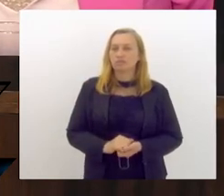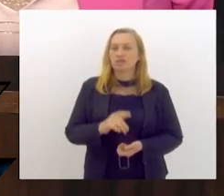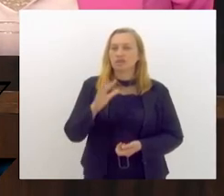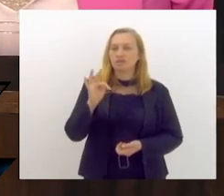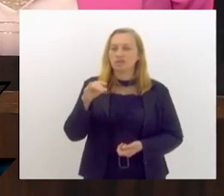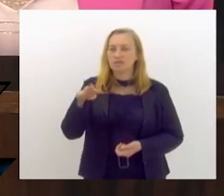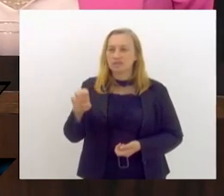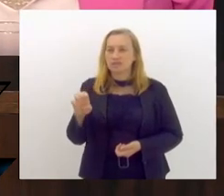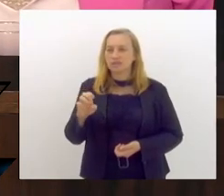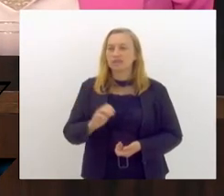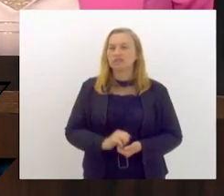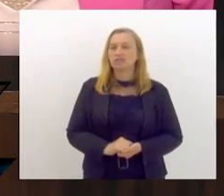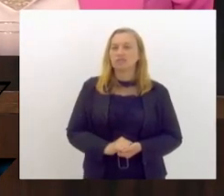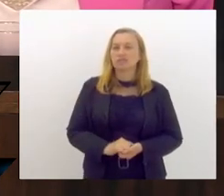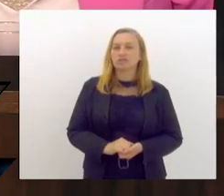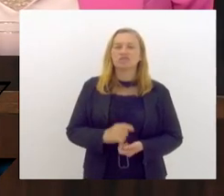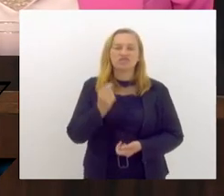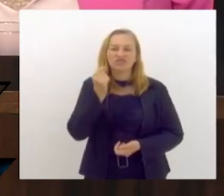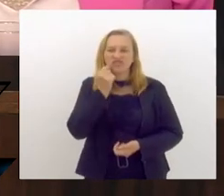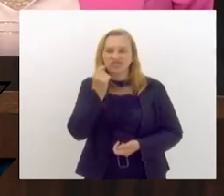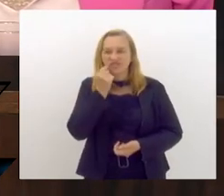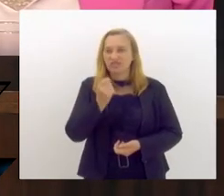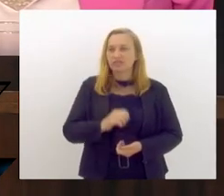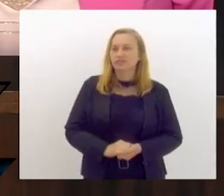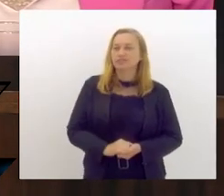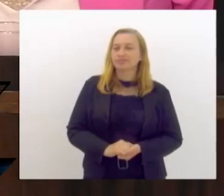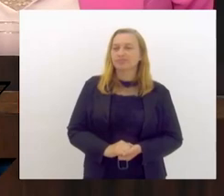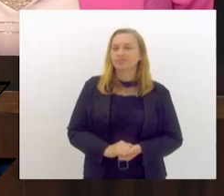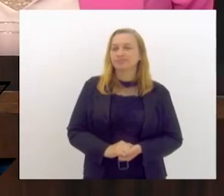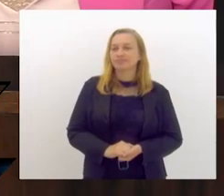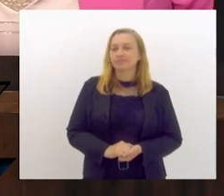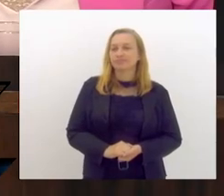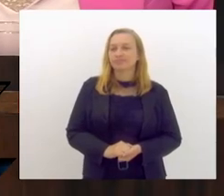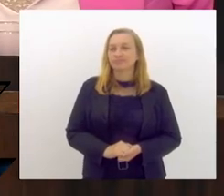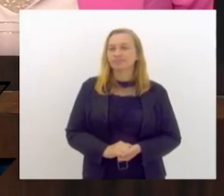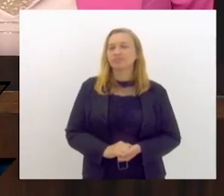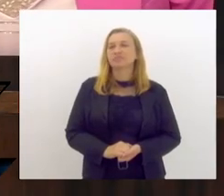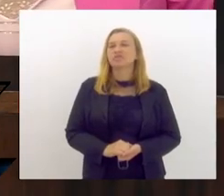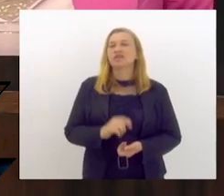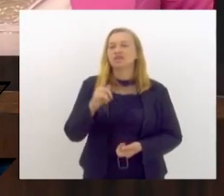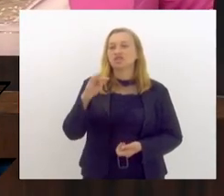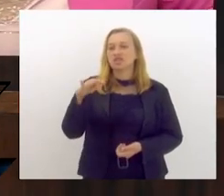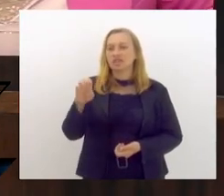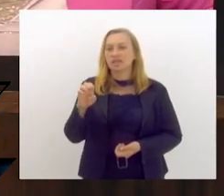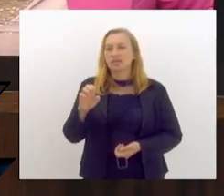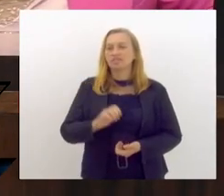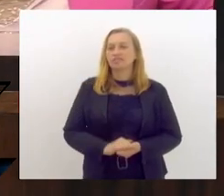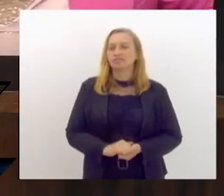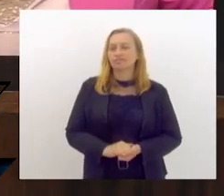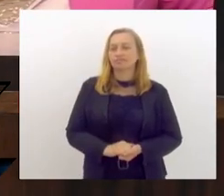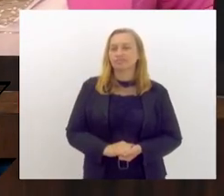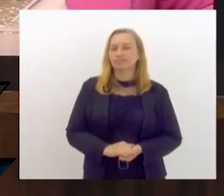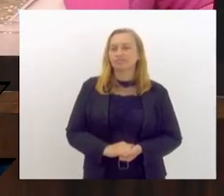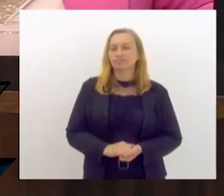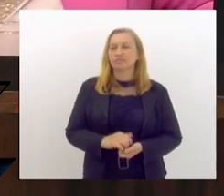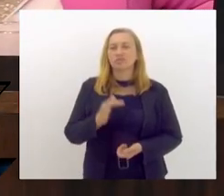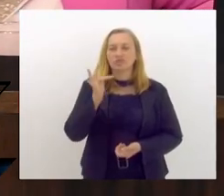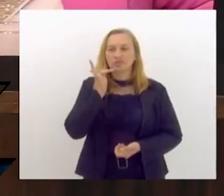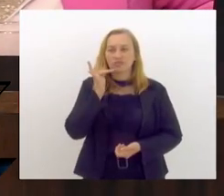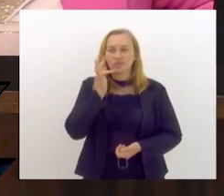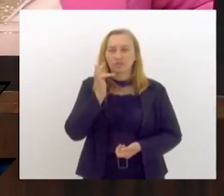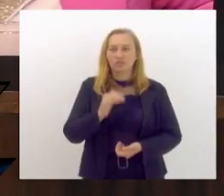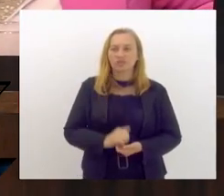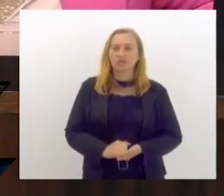Franciane Mota, Giovanni Ratinho, Gisele Monteiro, Jorge Felipe